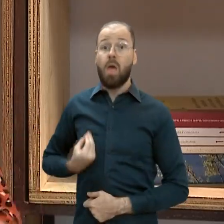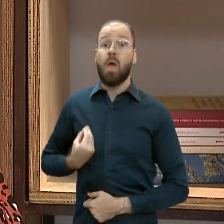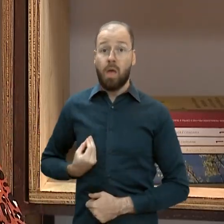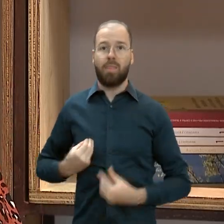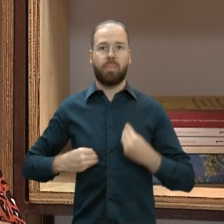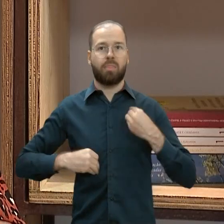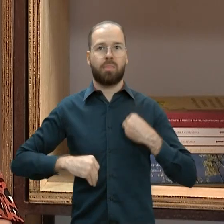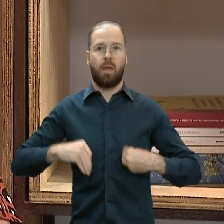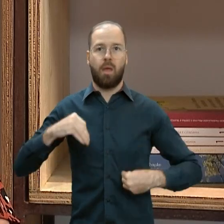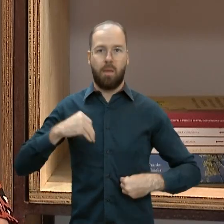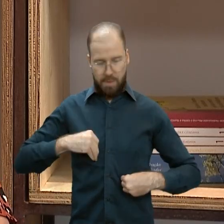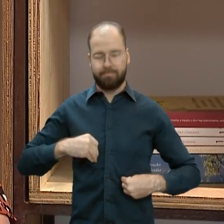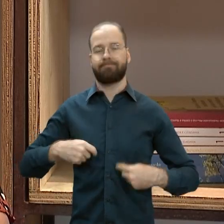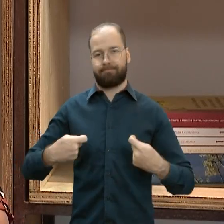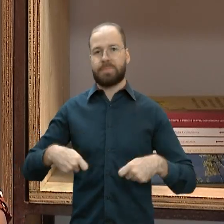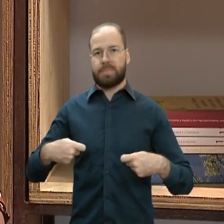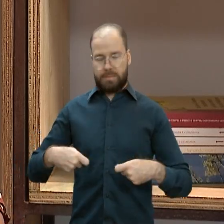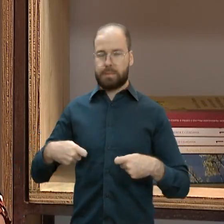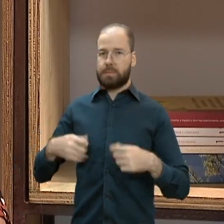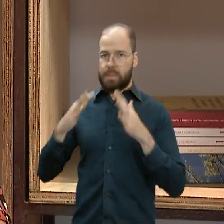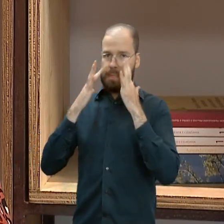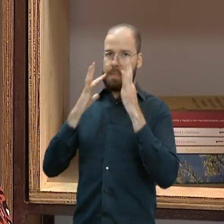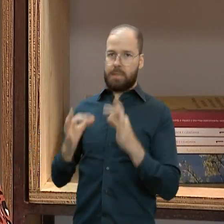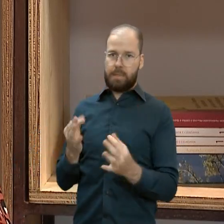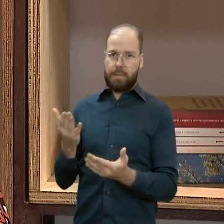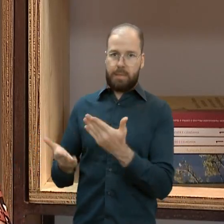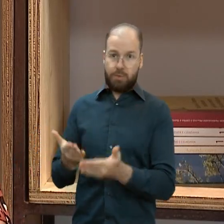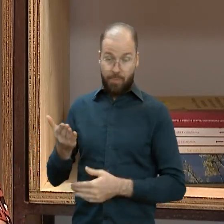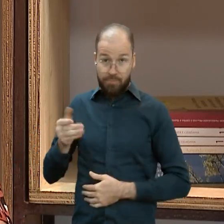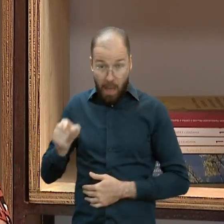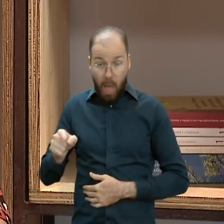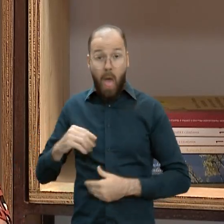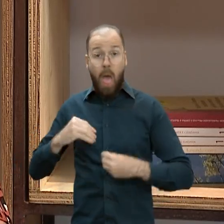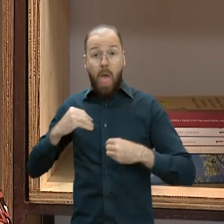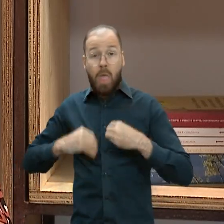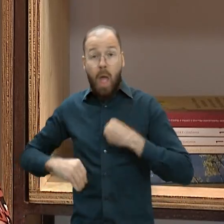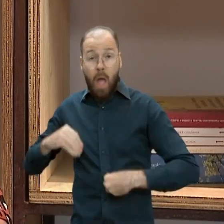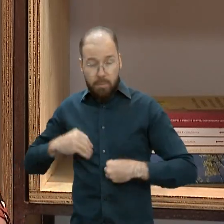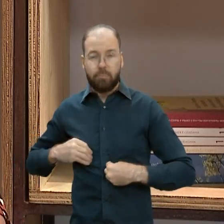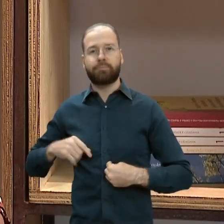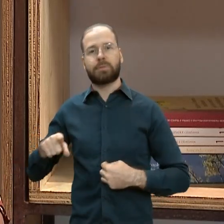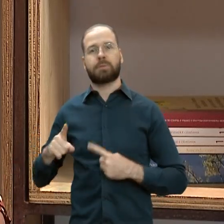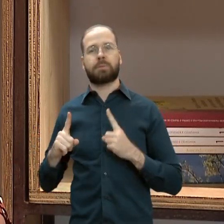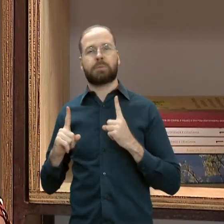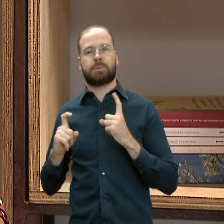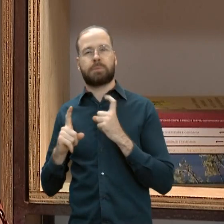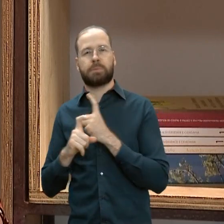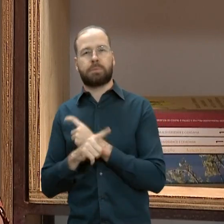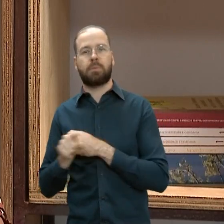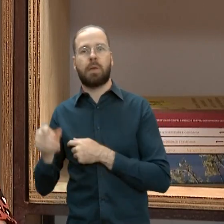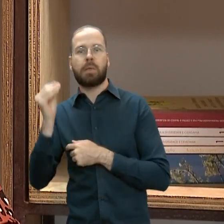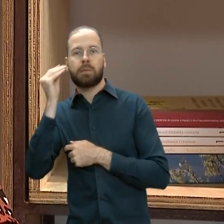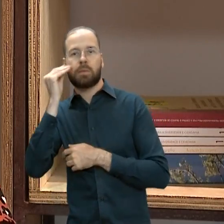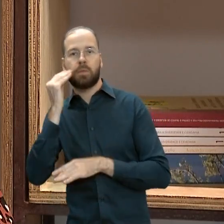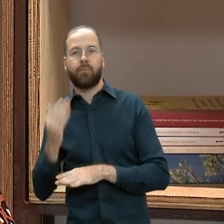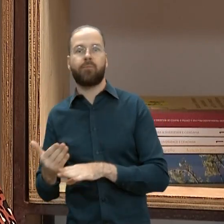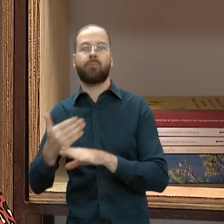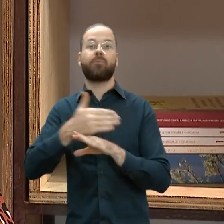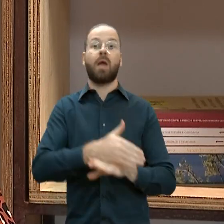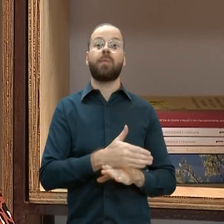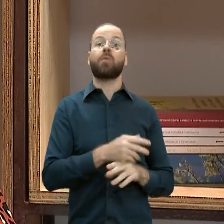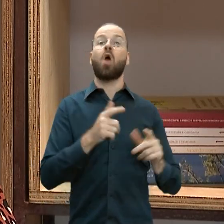Uma depressão dá uma dificuldade de aprendizagem, aí ele vai, através do núcleo de acessibilidade, tentar um apoio e um